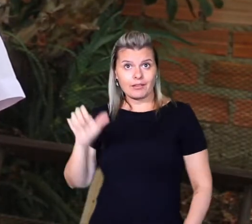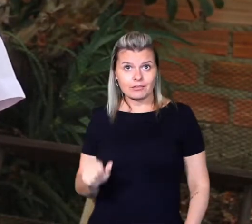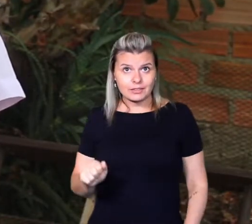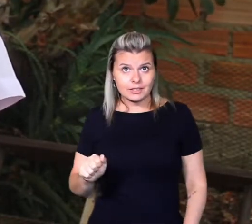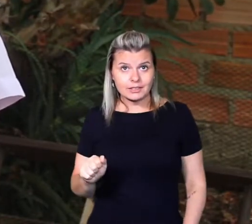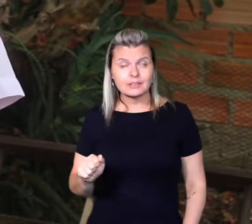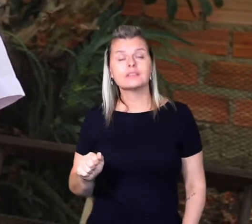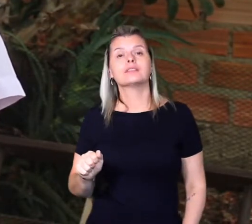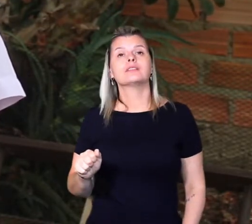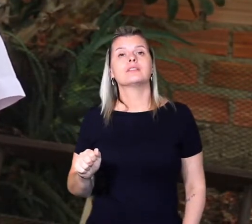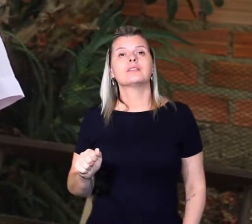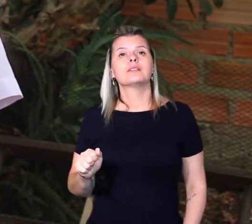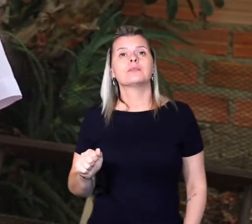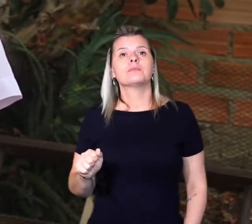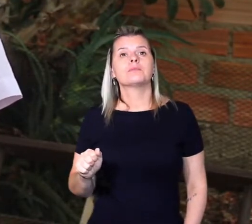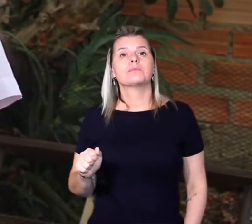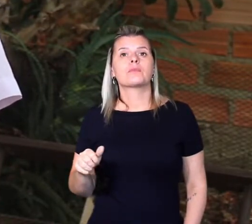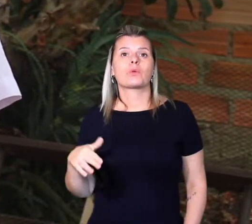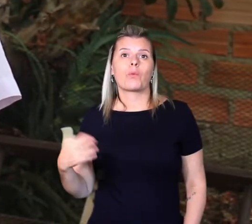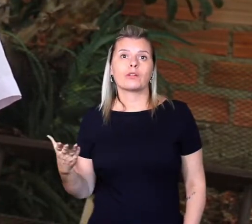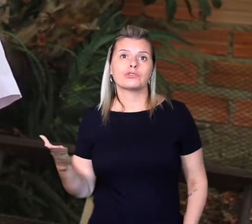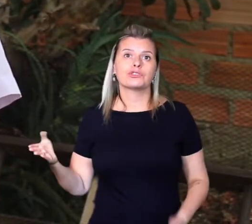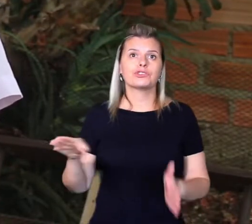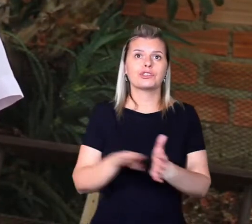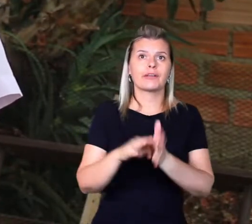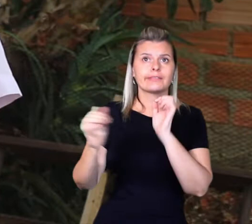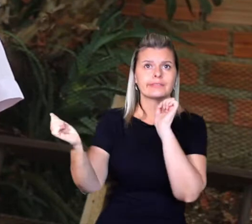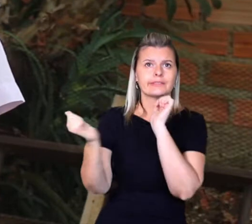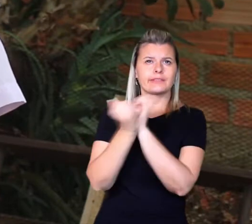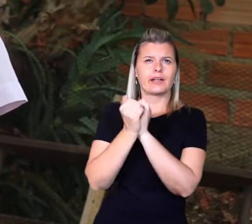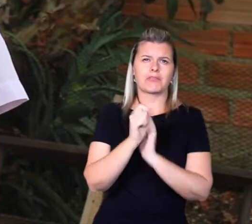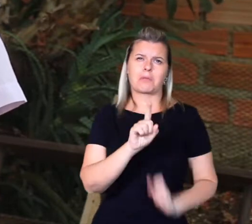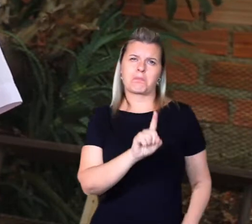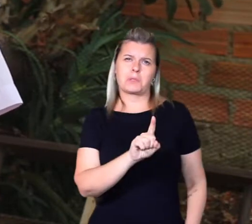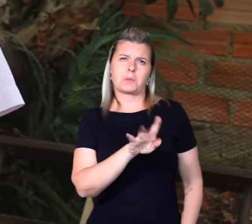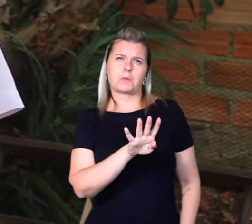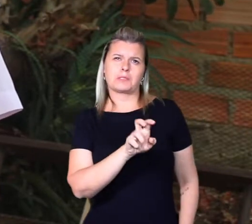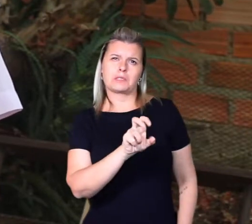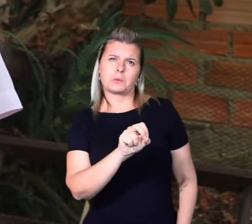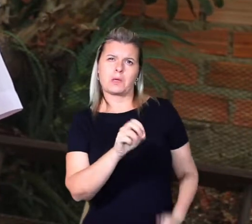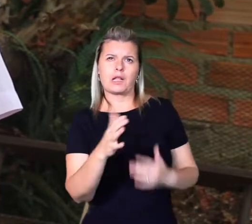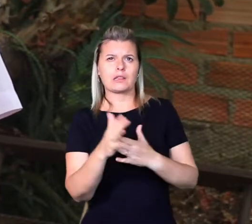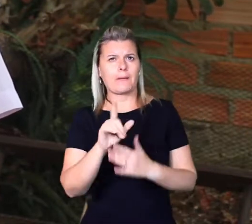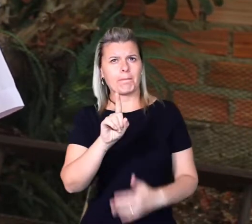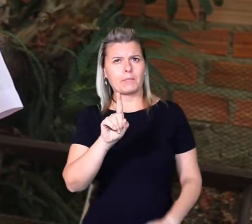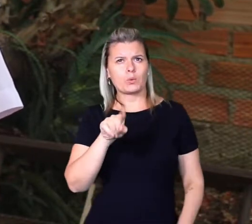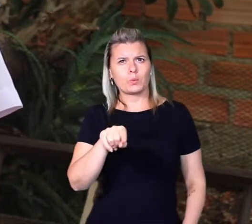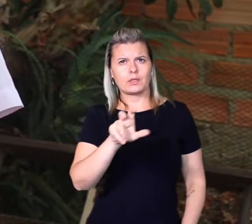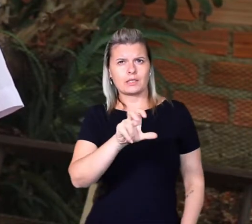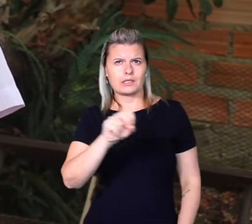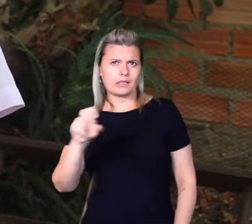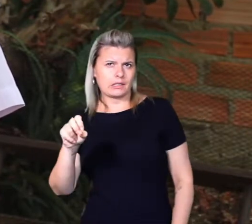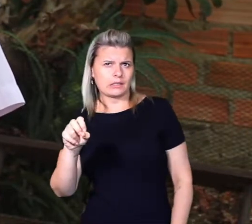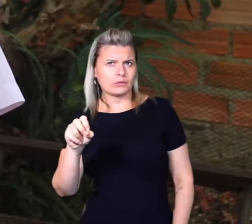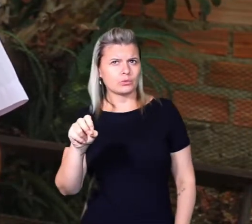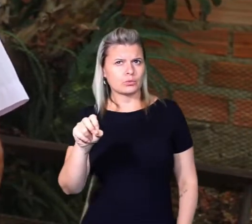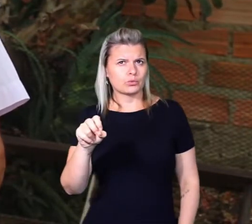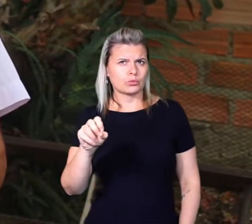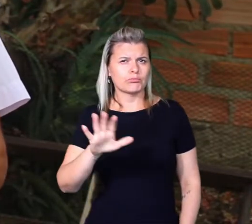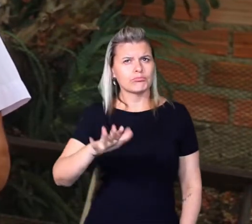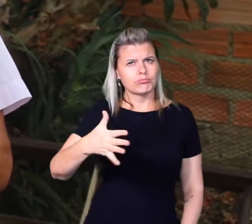africanos, depois que vão assumir uma condição de escravo, entre 1450 a 1500,